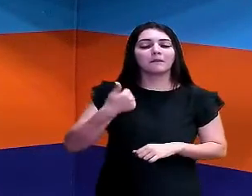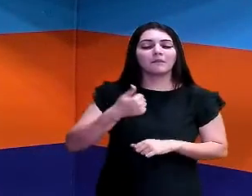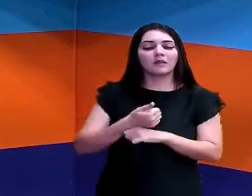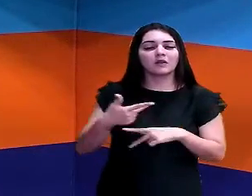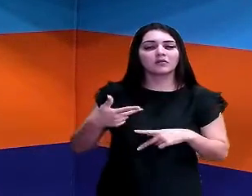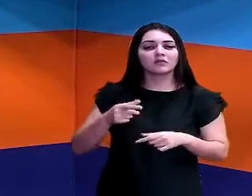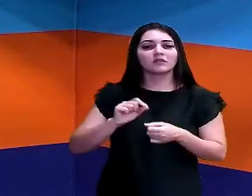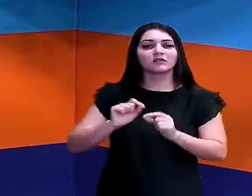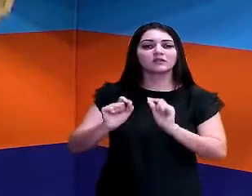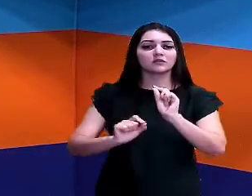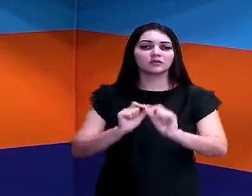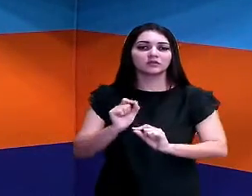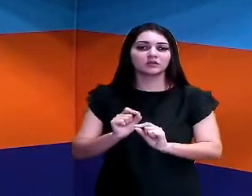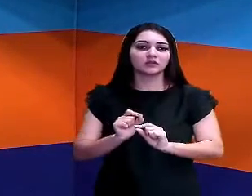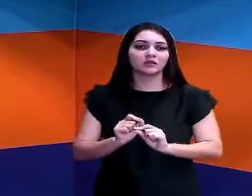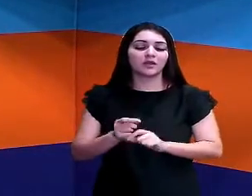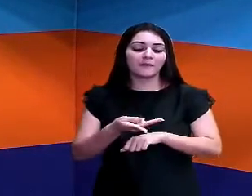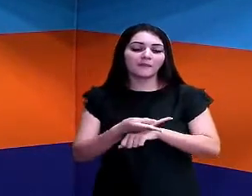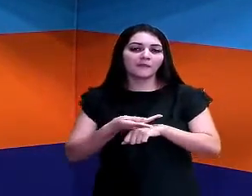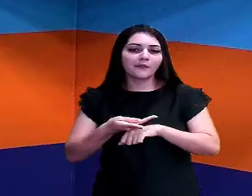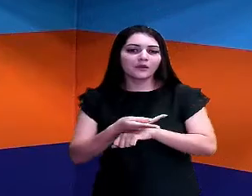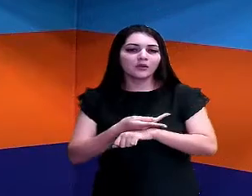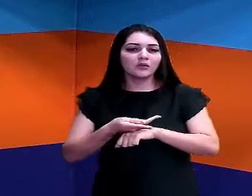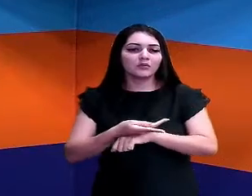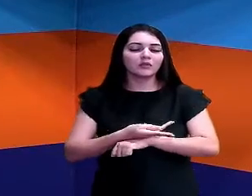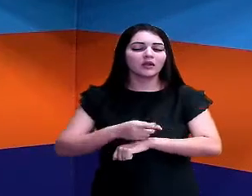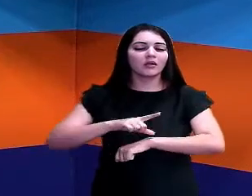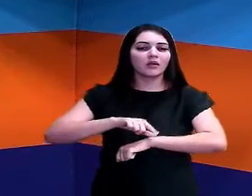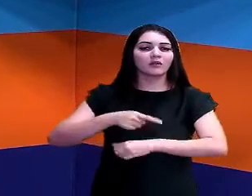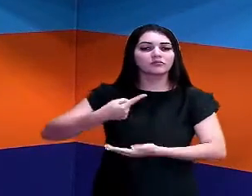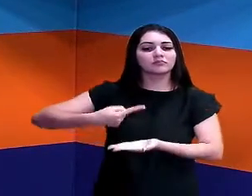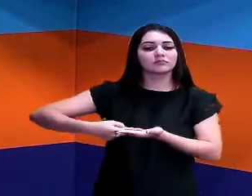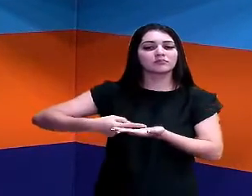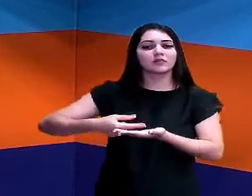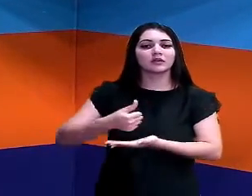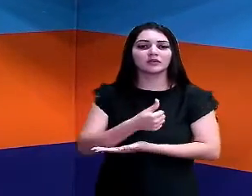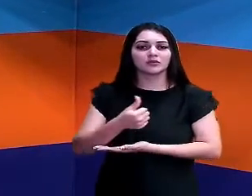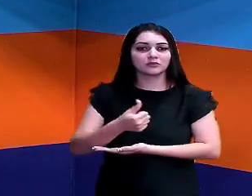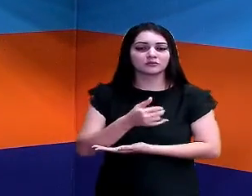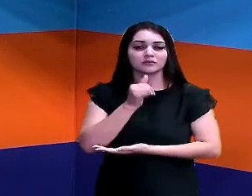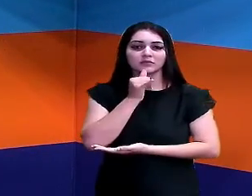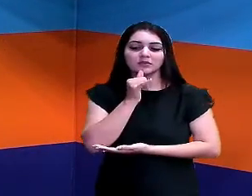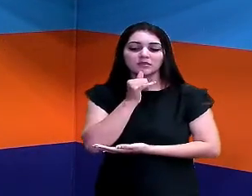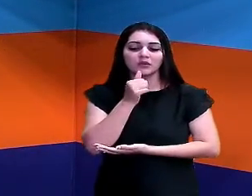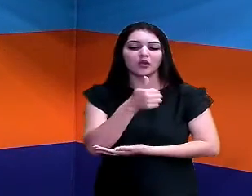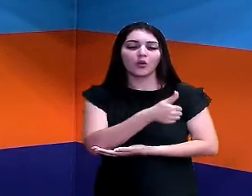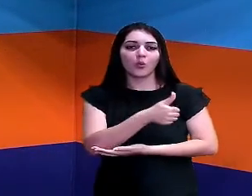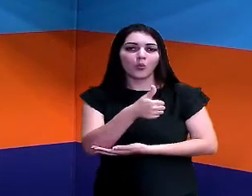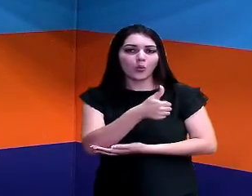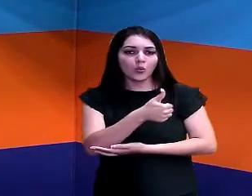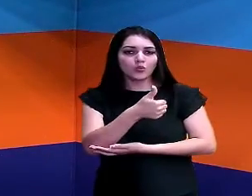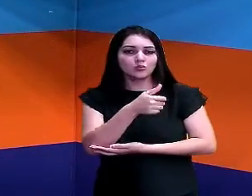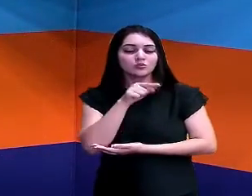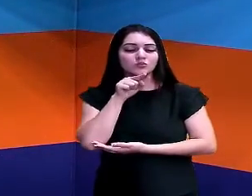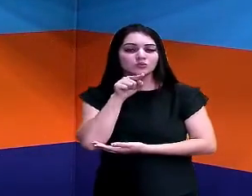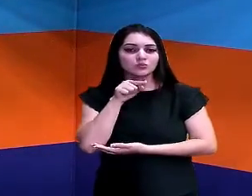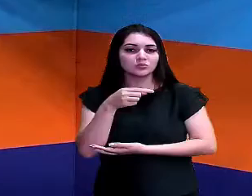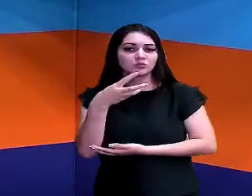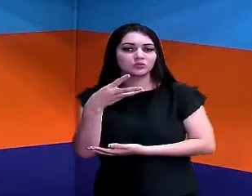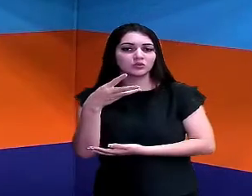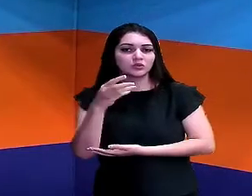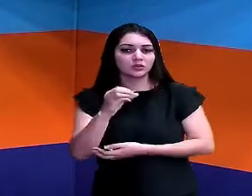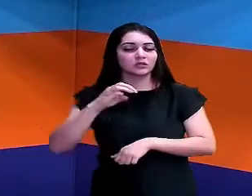fazer aqui é procurar um relógio que marque 11 horas. 11 horas e 30 minutos.